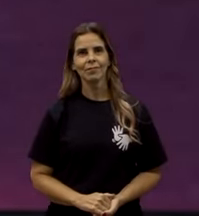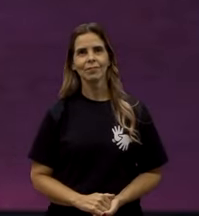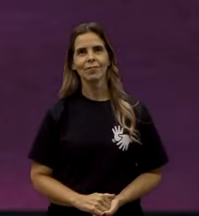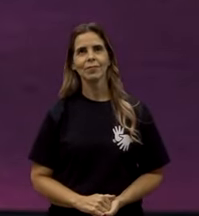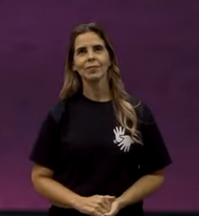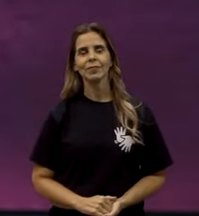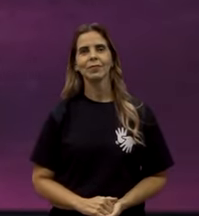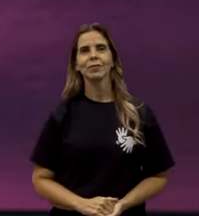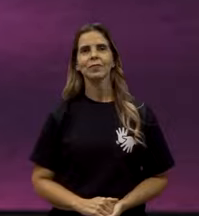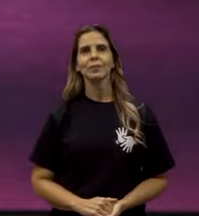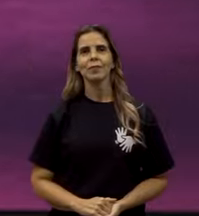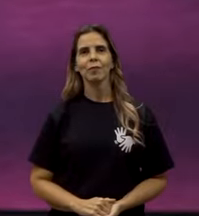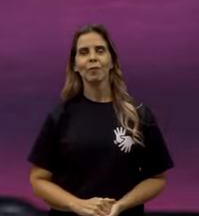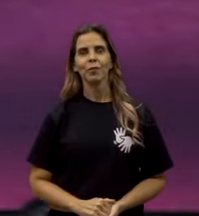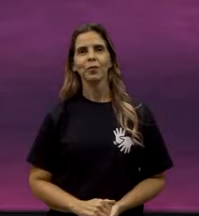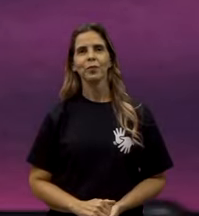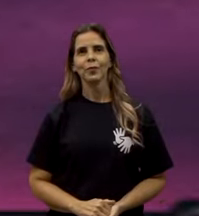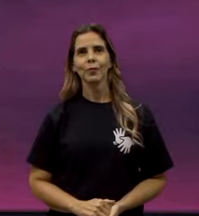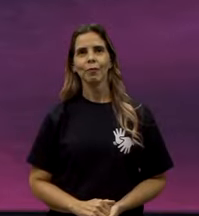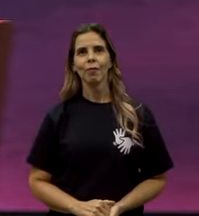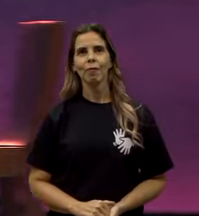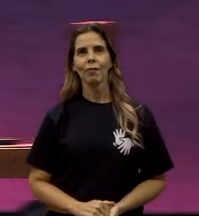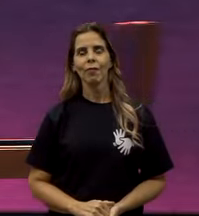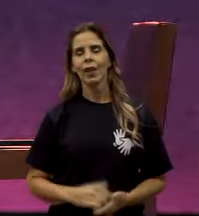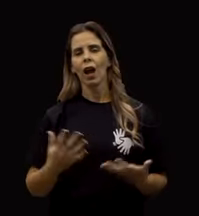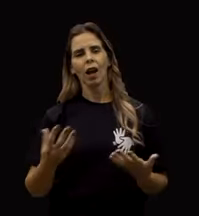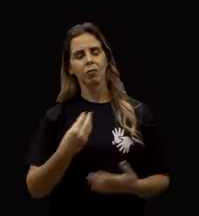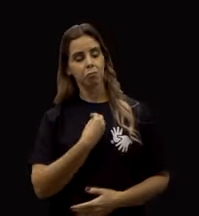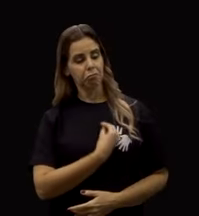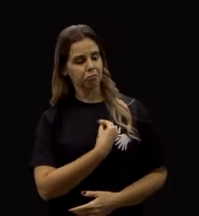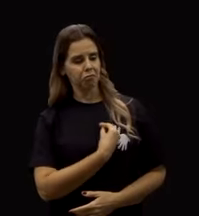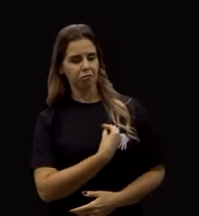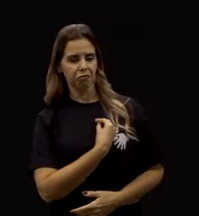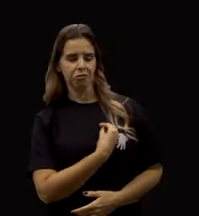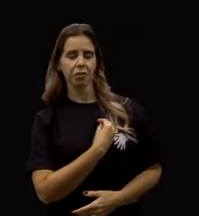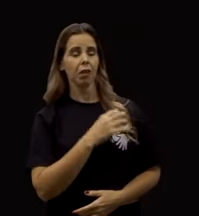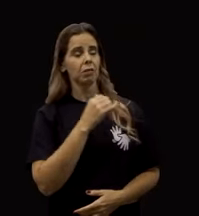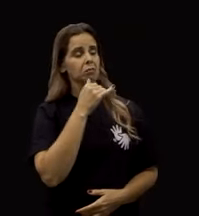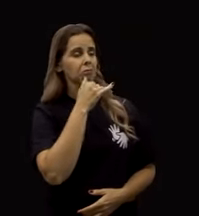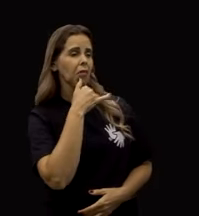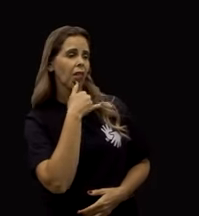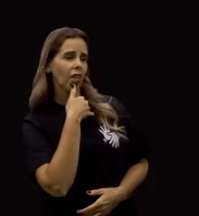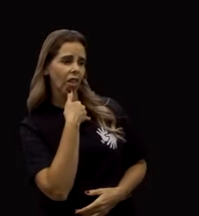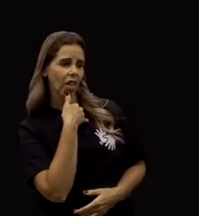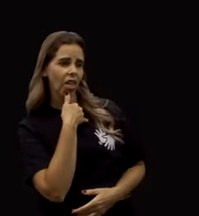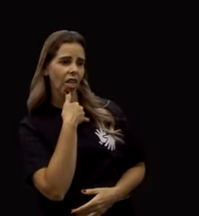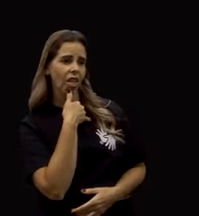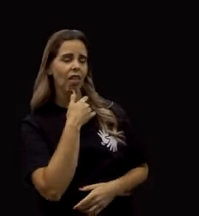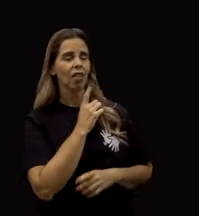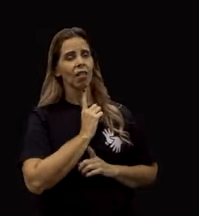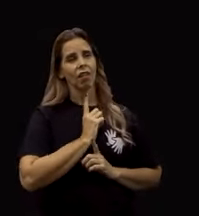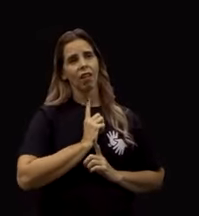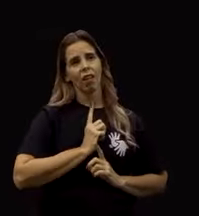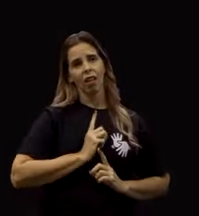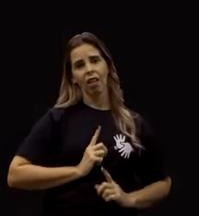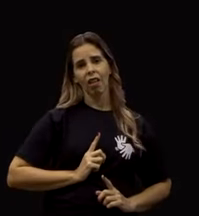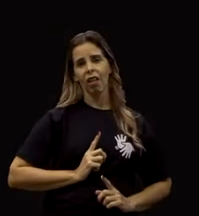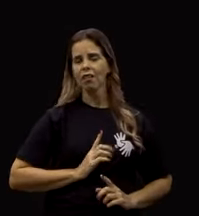bora não dá para viver mais sabe alimentando esse vazio existencial